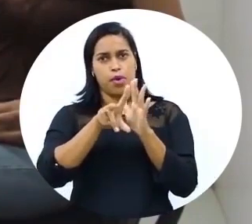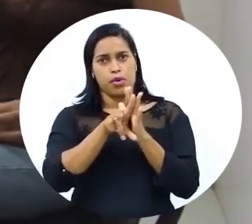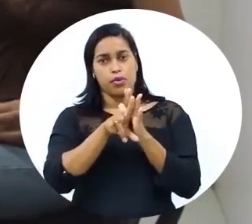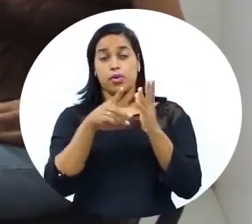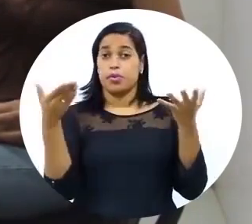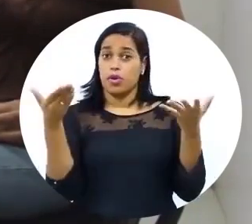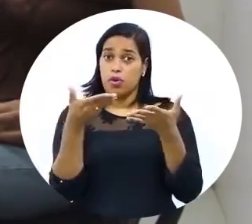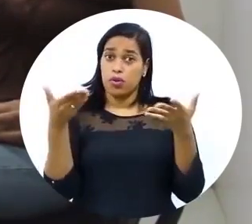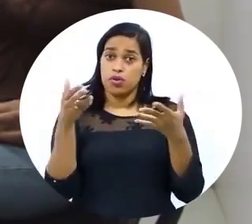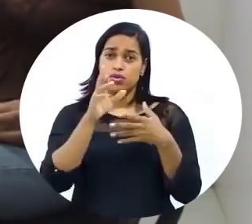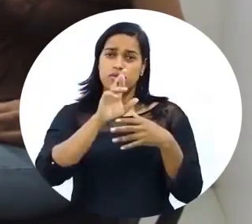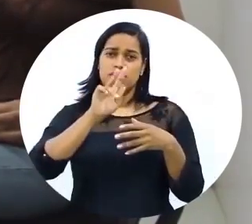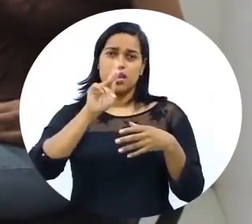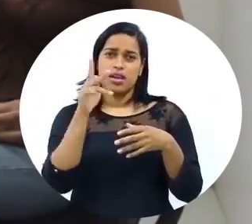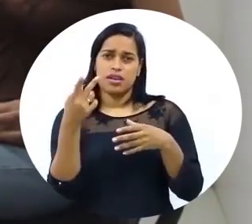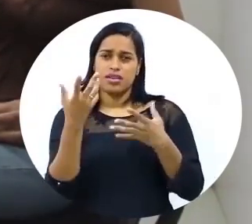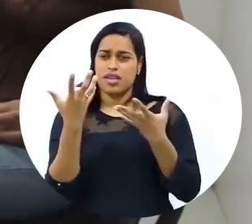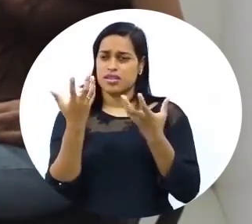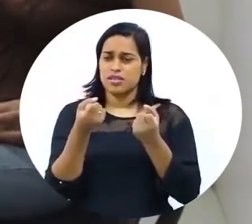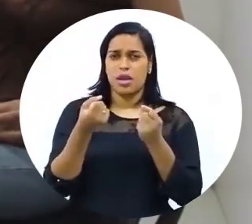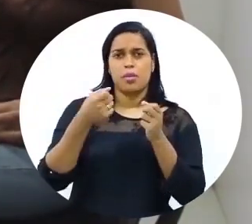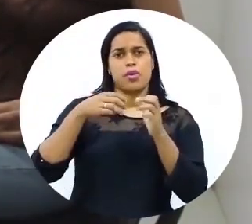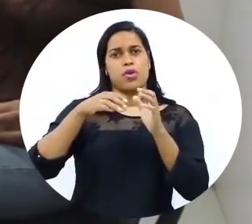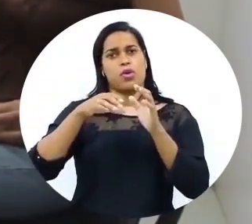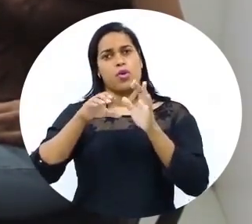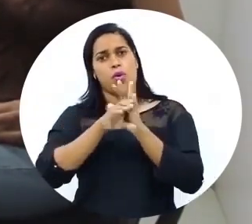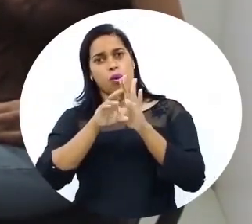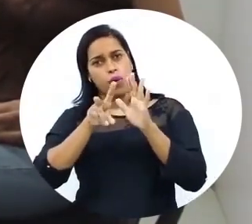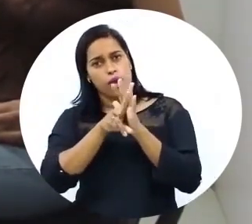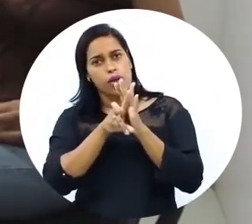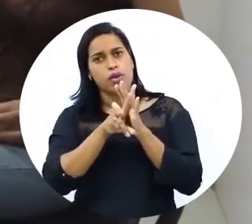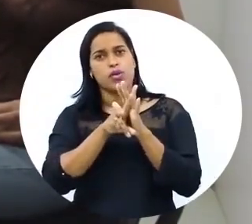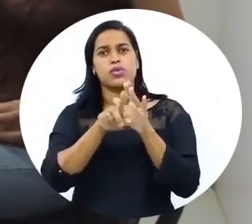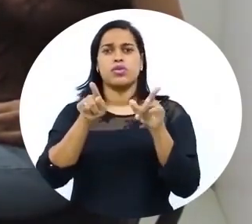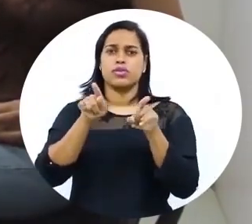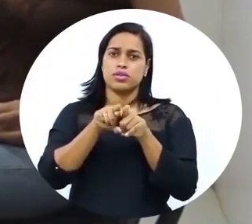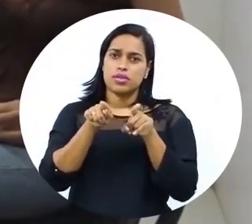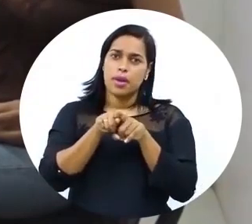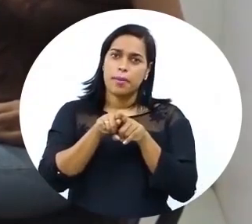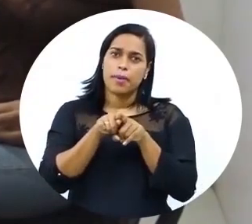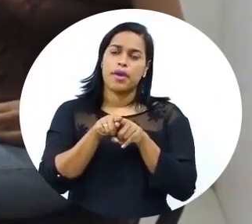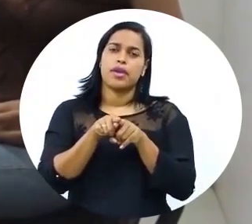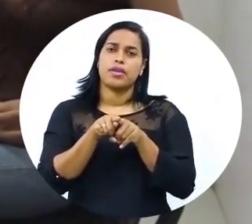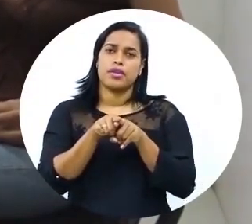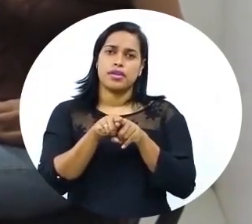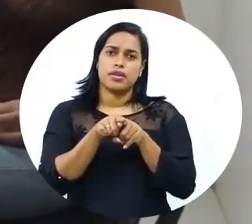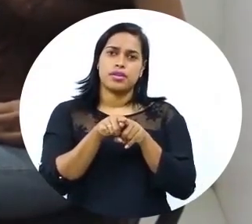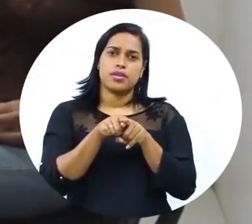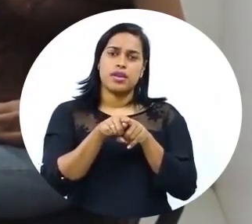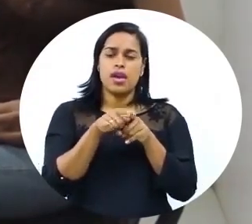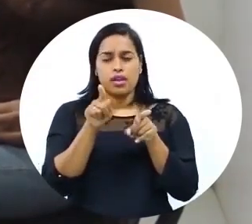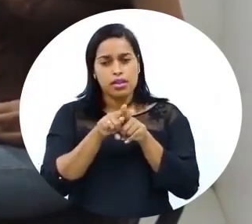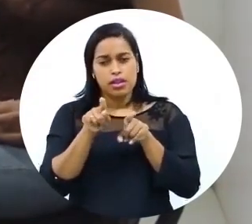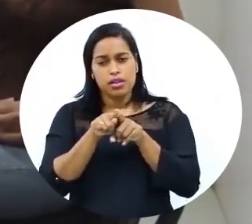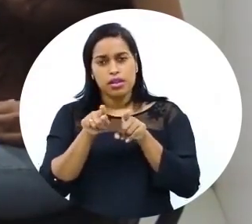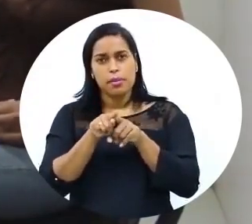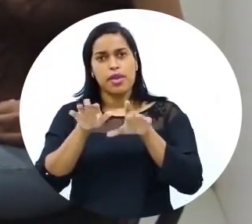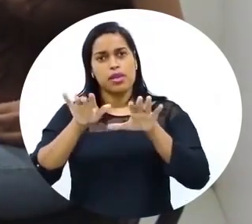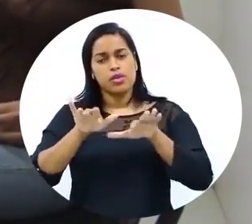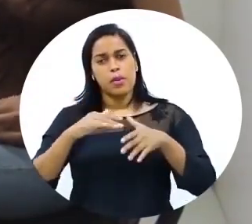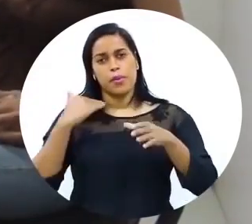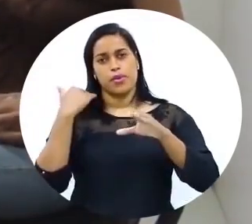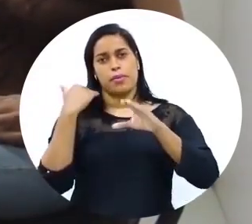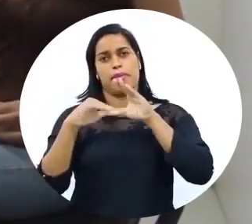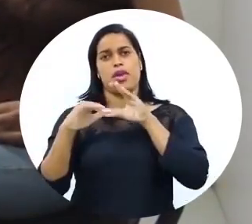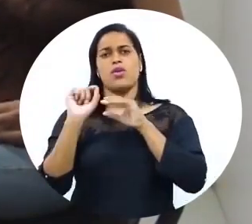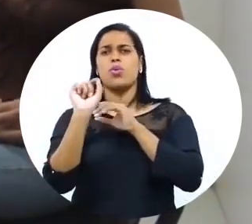RHs recebem muitos currículos, tanto físico, que fica aquela pilha, como os currículos eletrônicos. O que pode